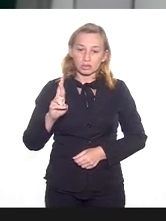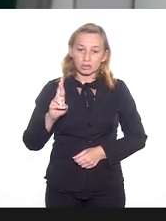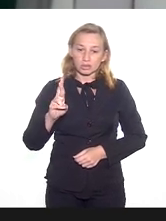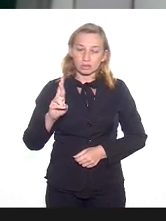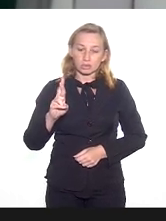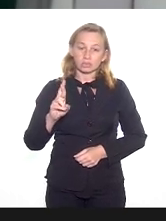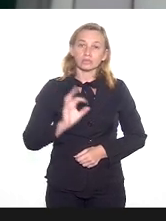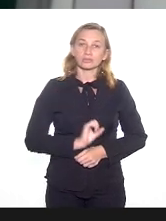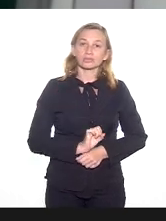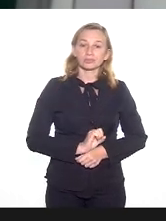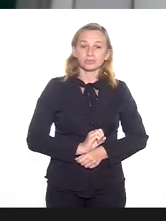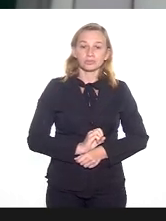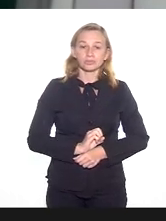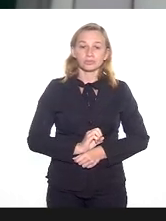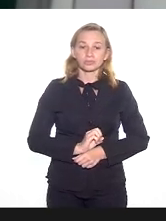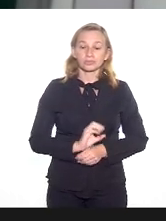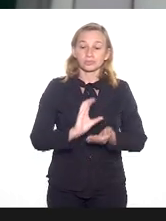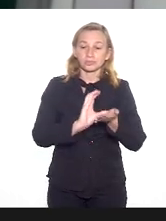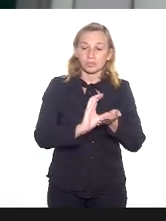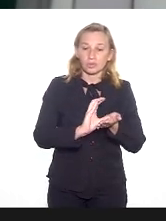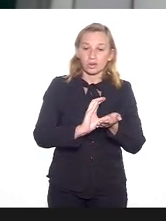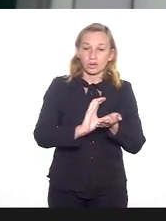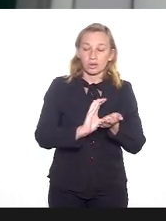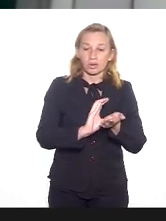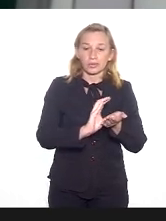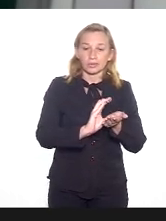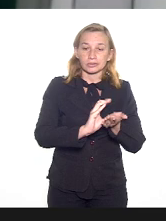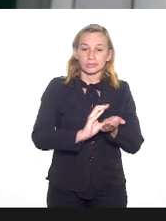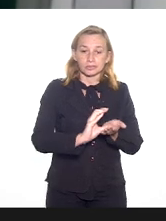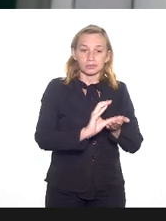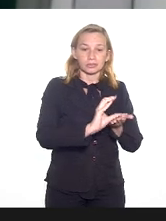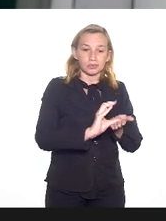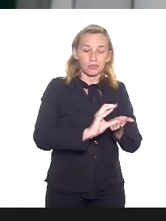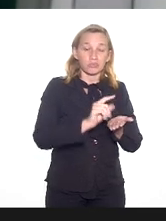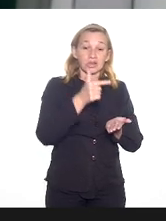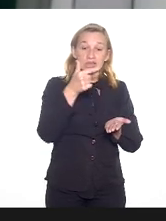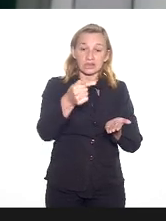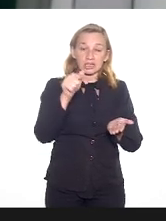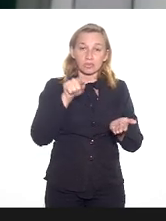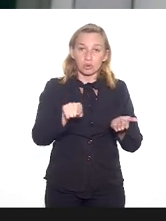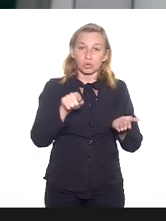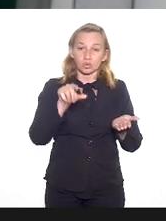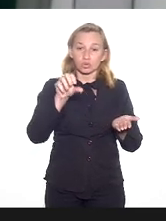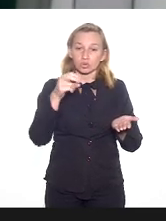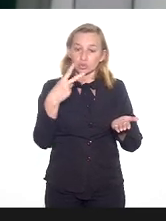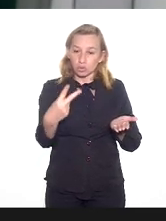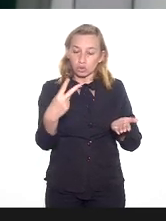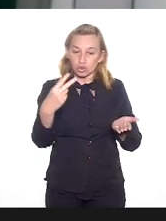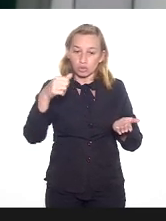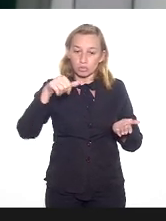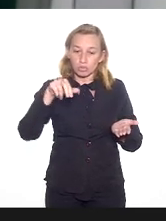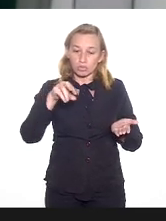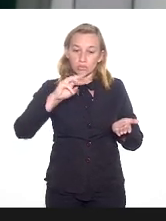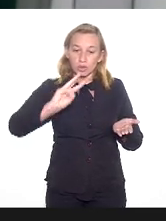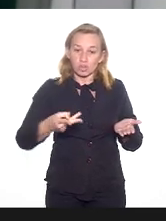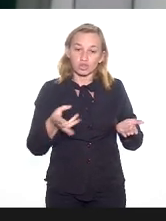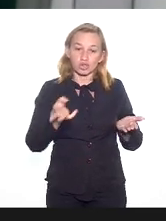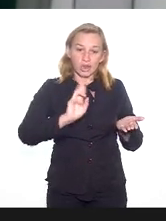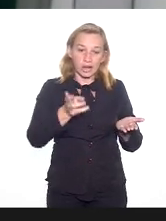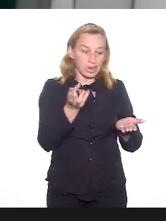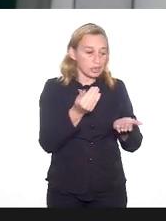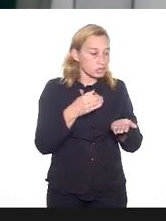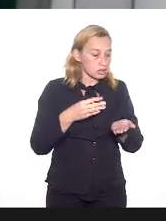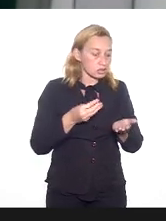ingressaram efetivamente nos cofres do Rio Previdência 7,2 bilhões de reais. Entretanto,